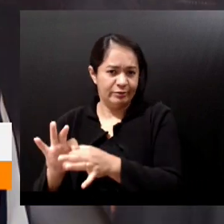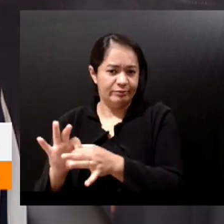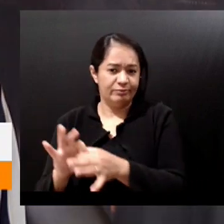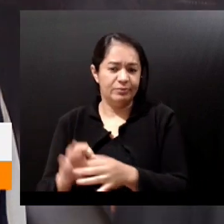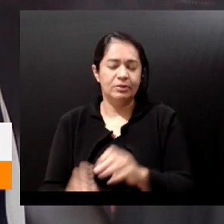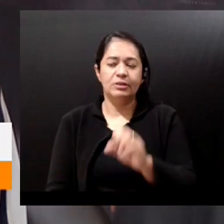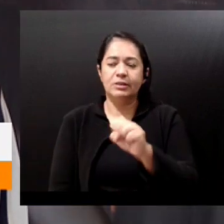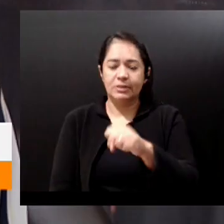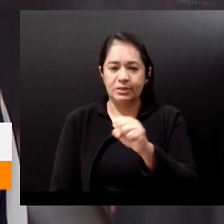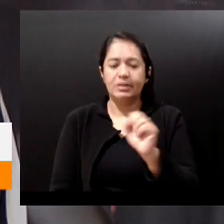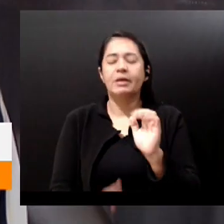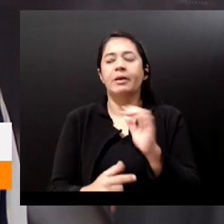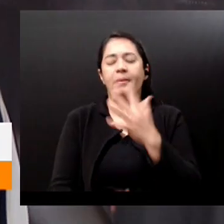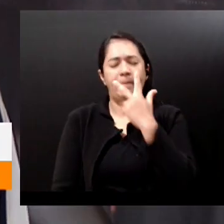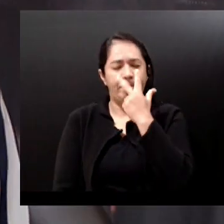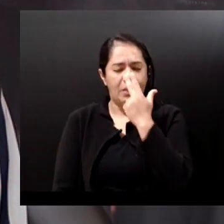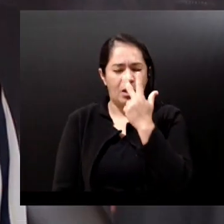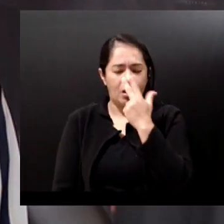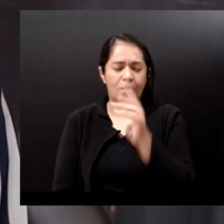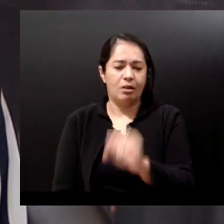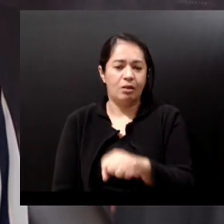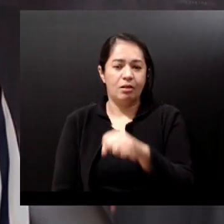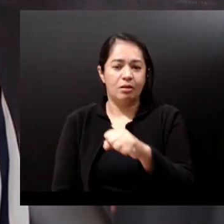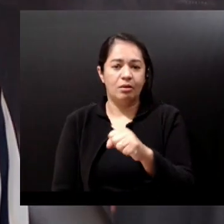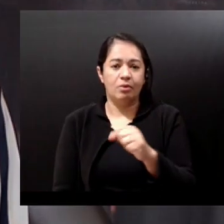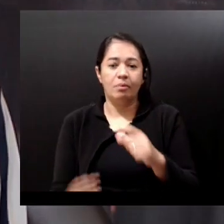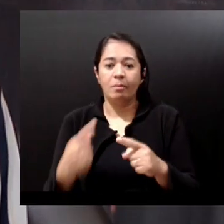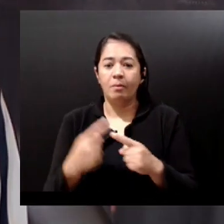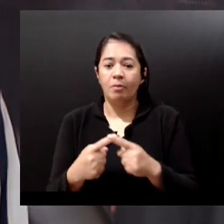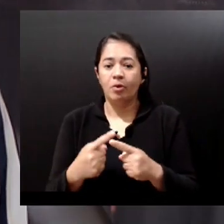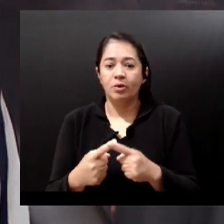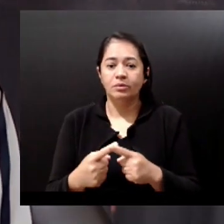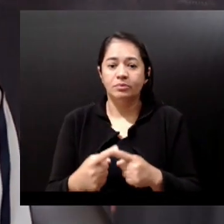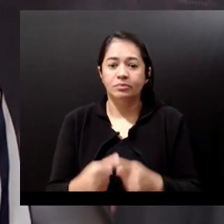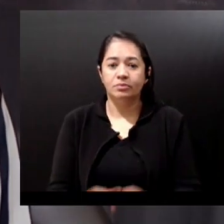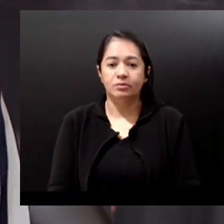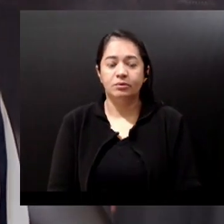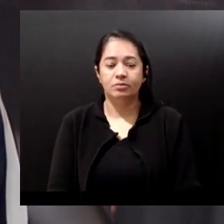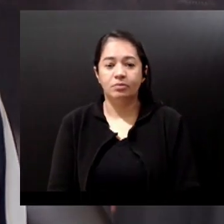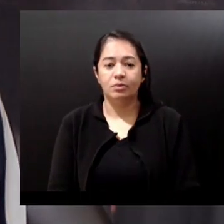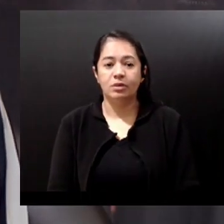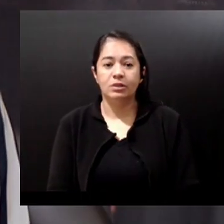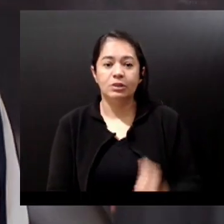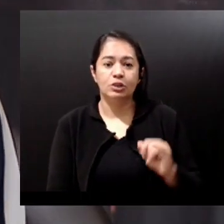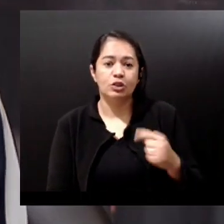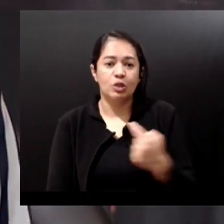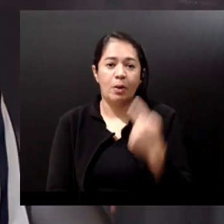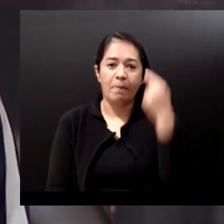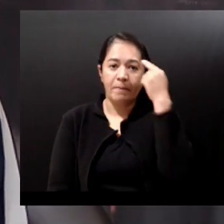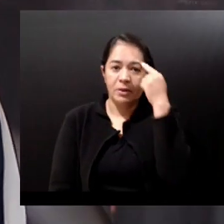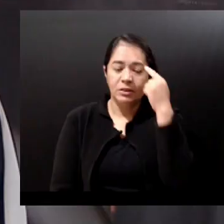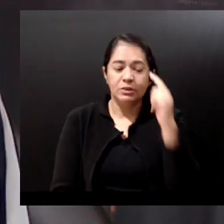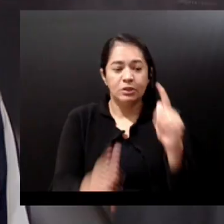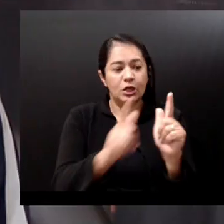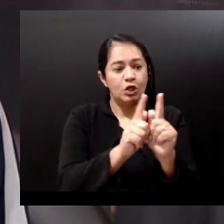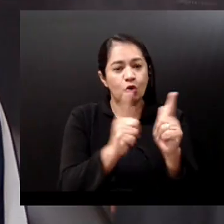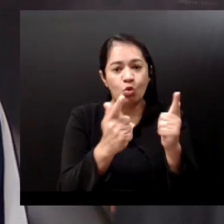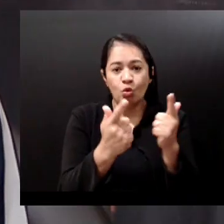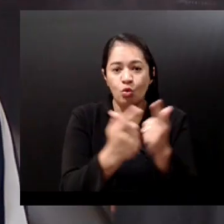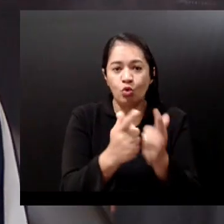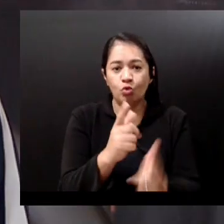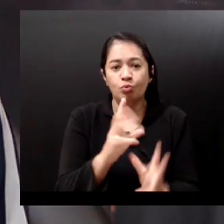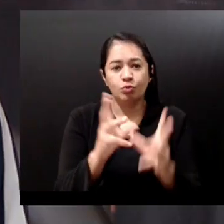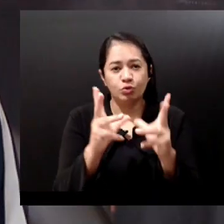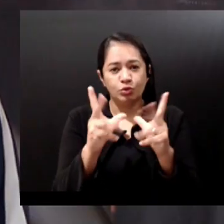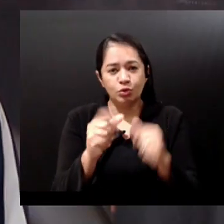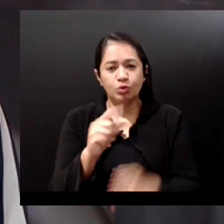pessoa está ali desconectada, porque assim, eh, se a gente pensar que tem uma equipe toda ali, né, interagindo, trabalhando, por